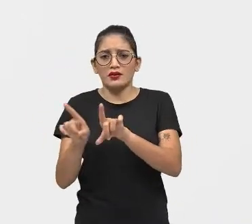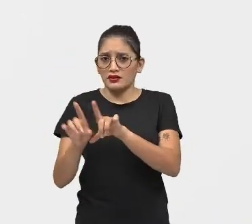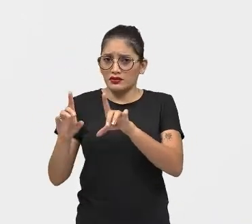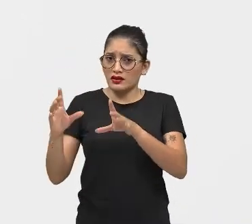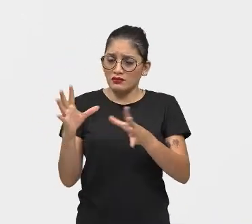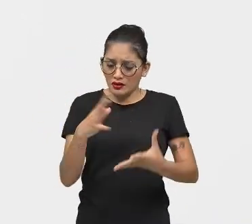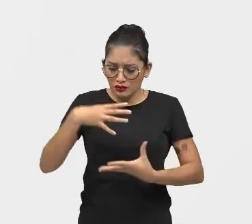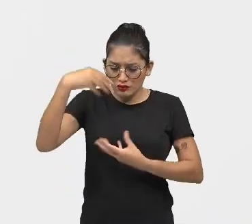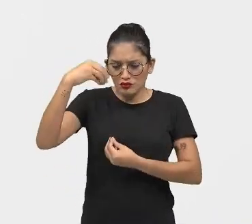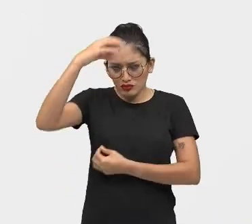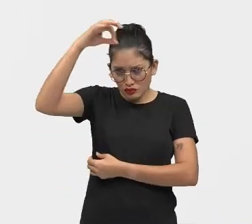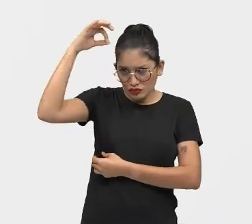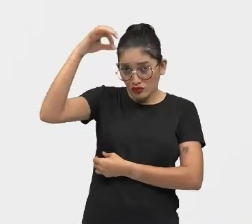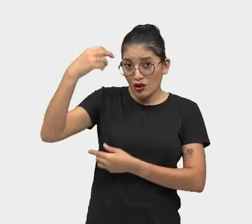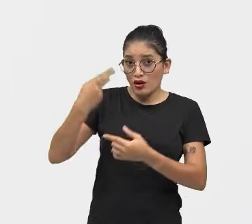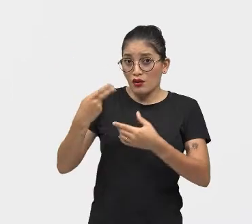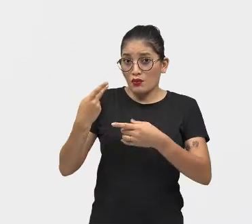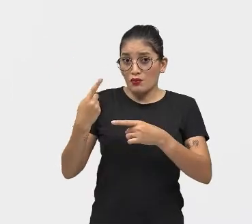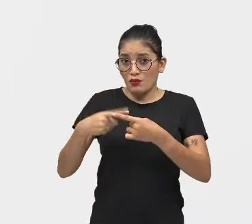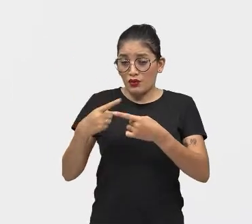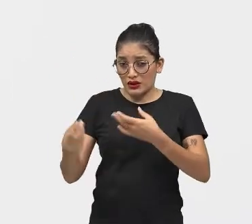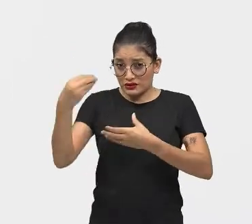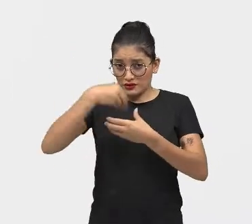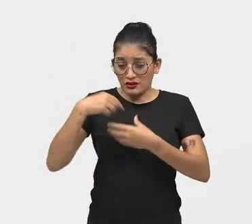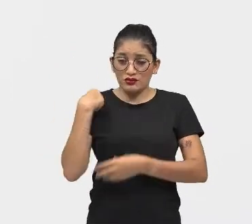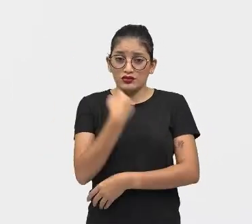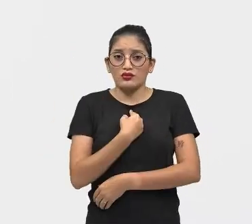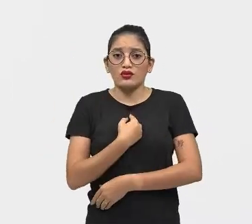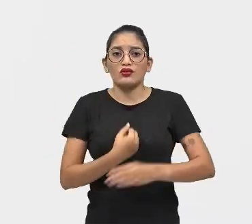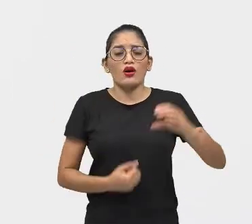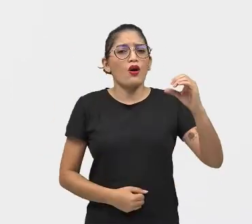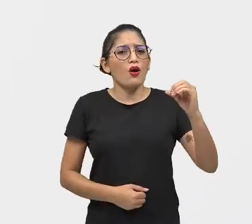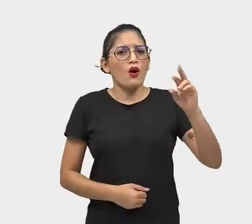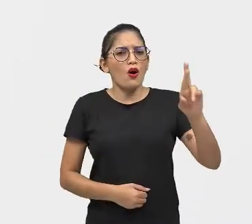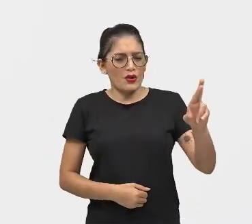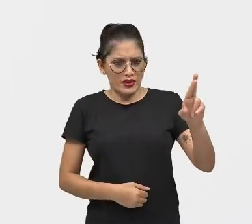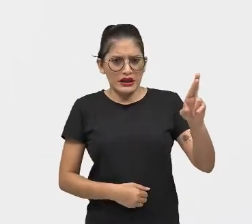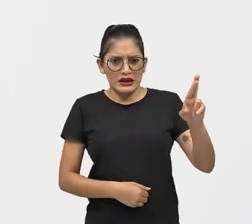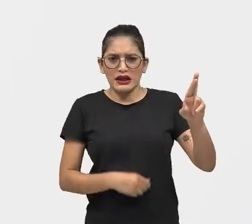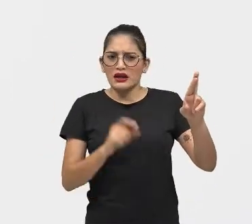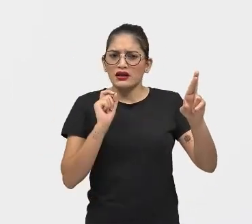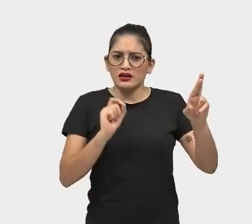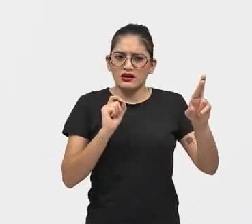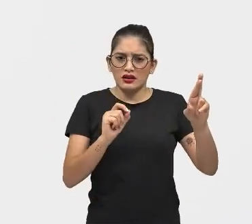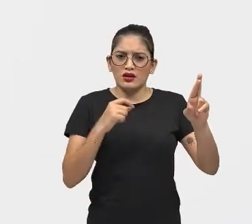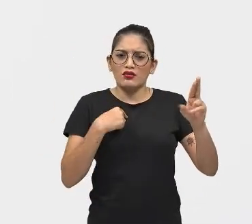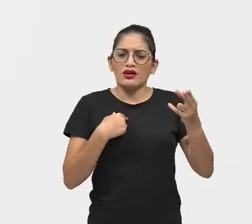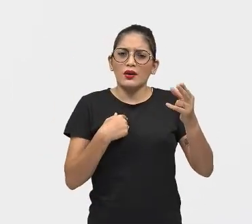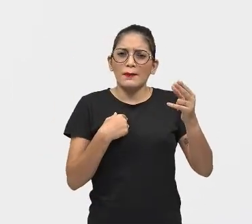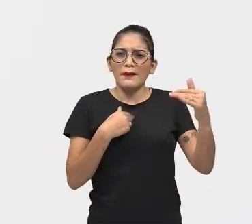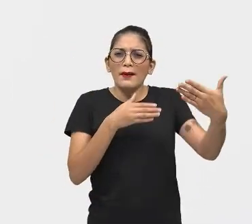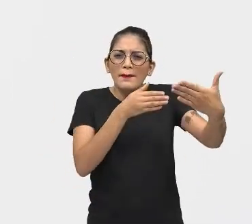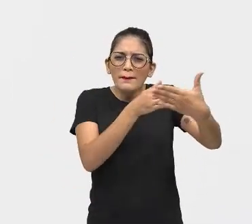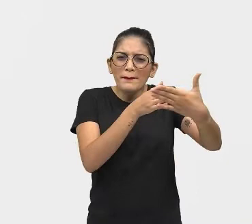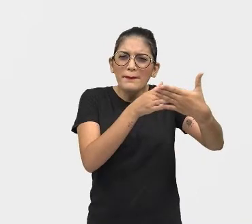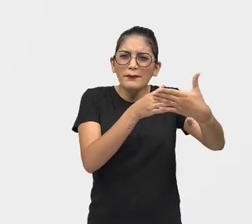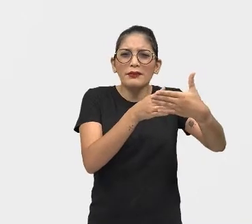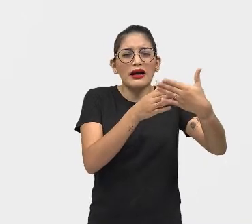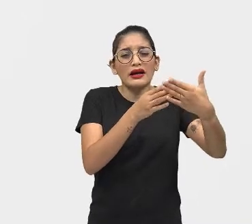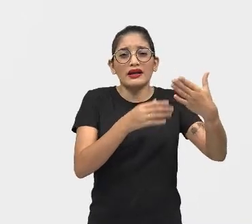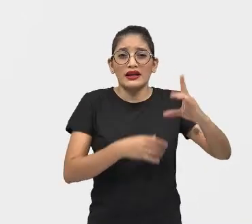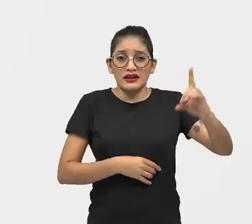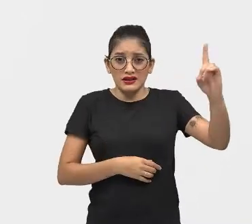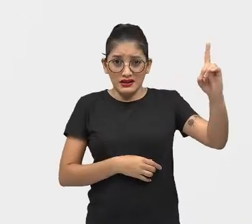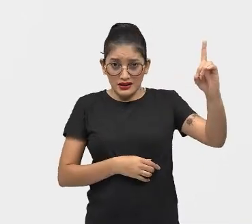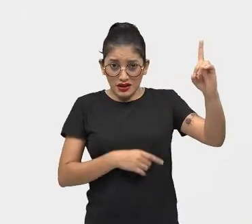ela está em nós, no Ocidente se vê um abismo entre Deus e o ser humano,